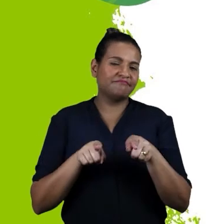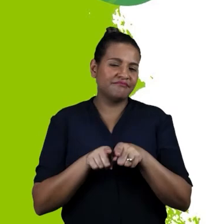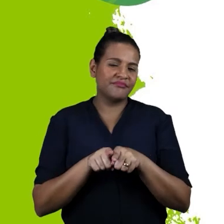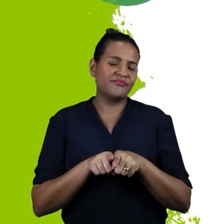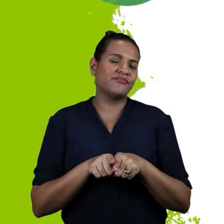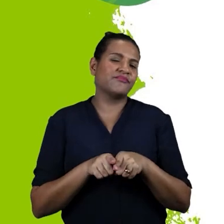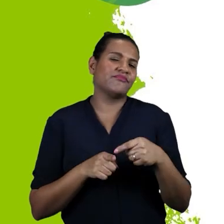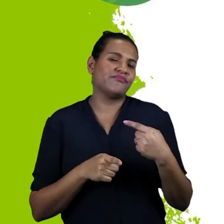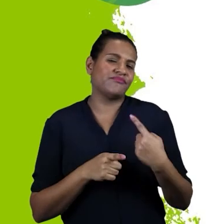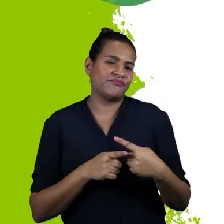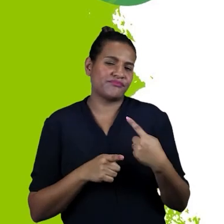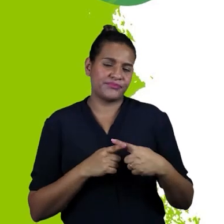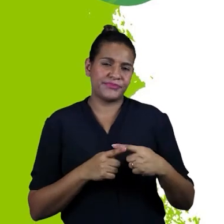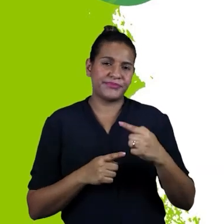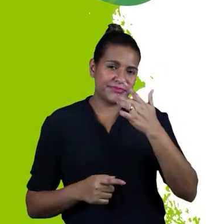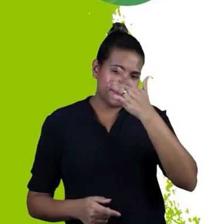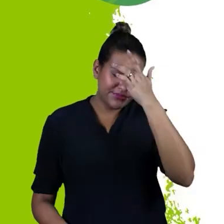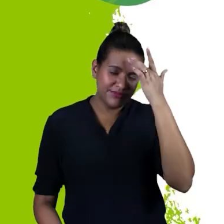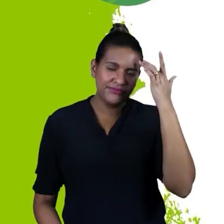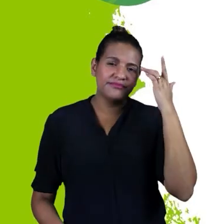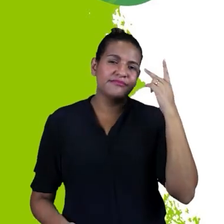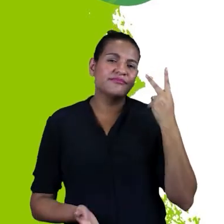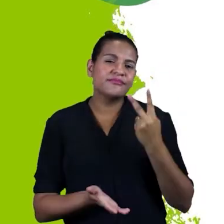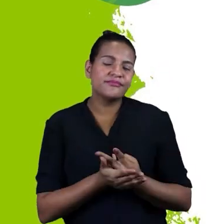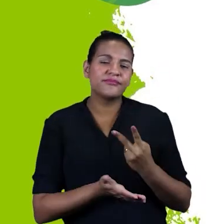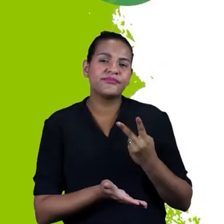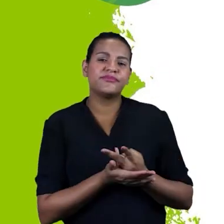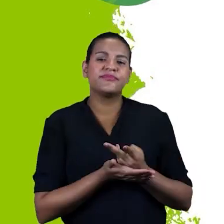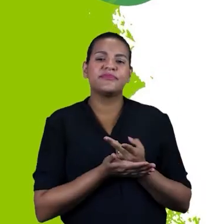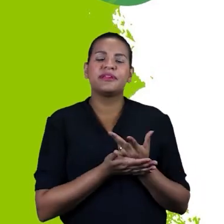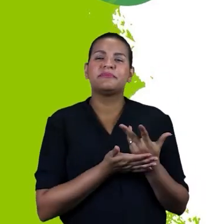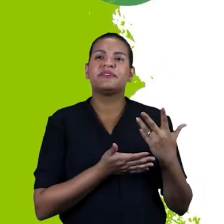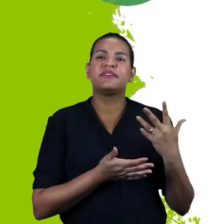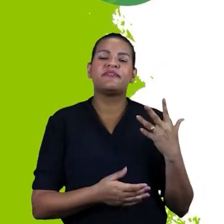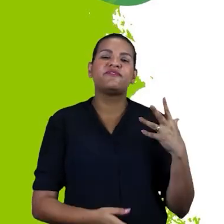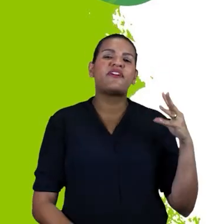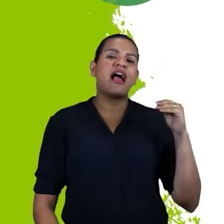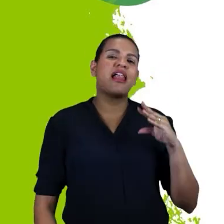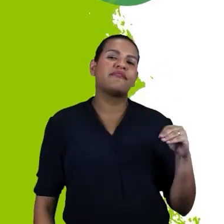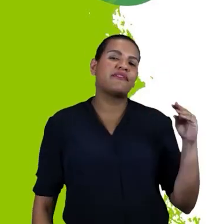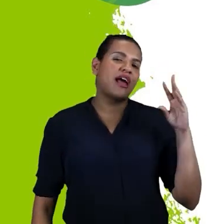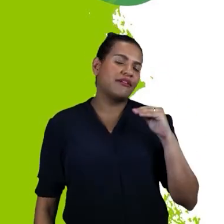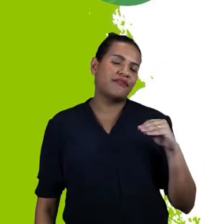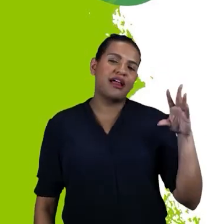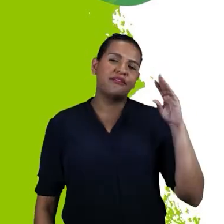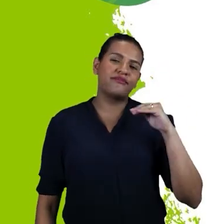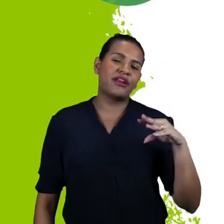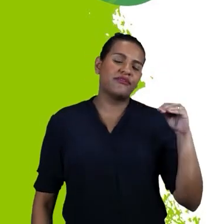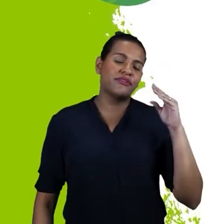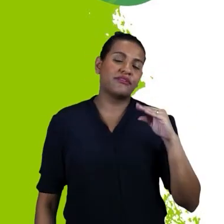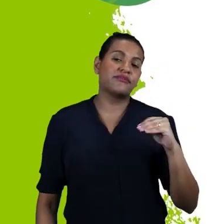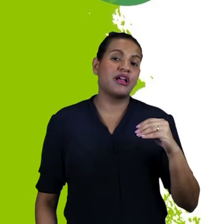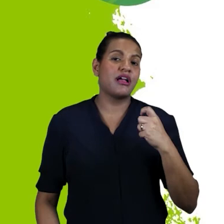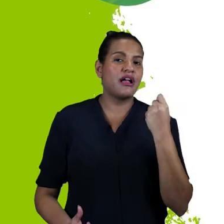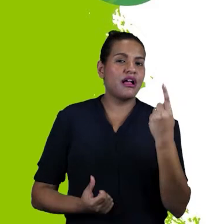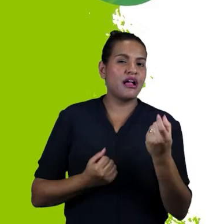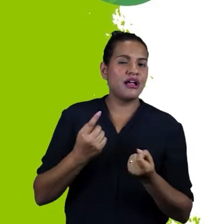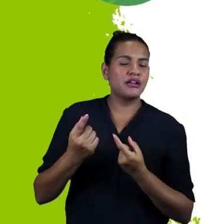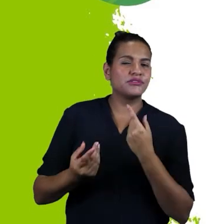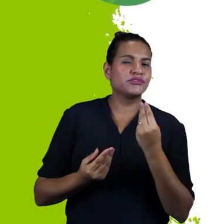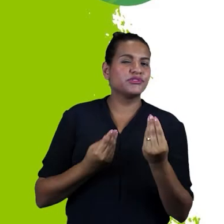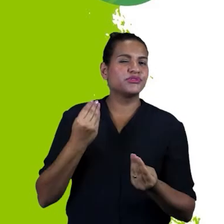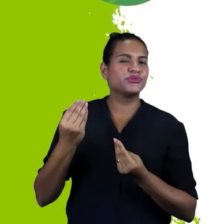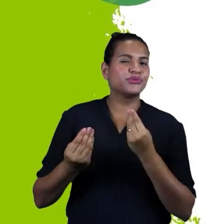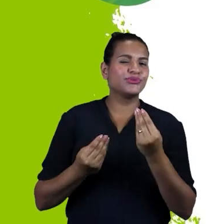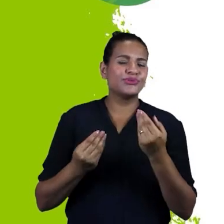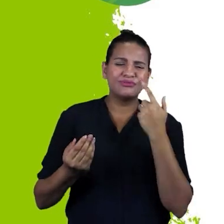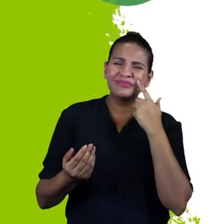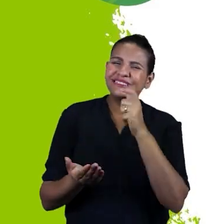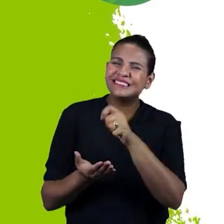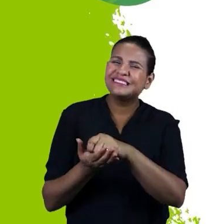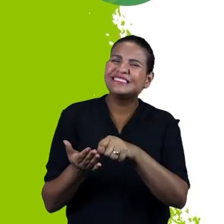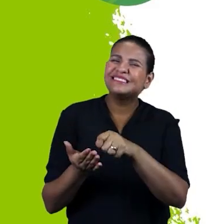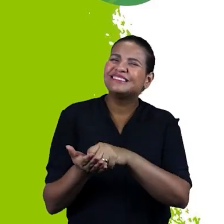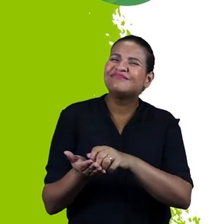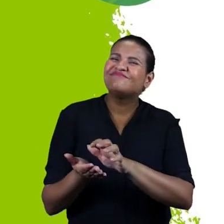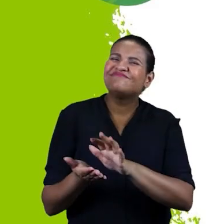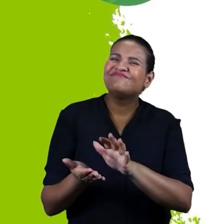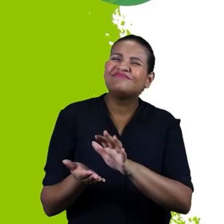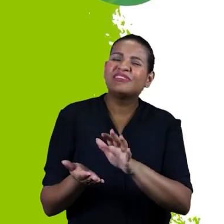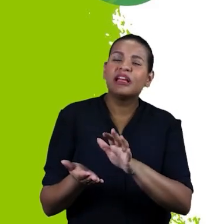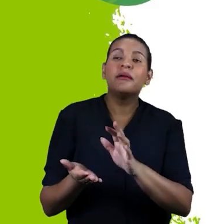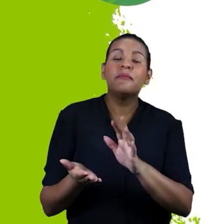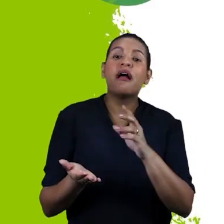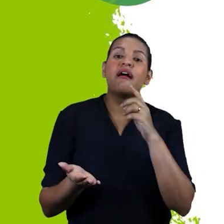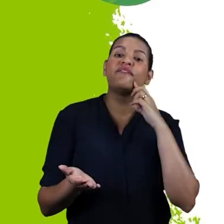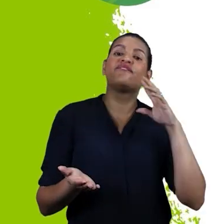pessoas em geral falam bastante, né? Então, mesmo quem tem dificuldade de escrever, às vezes tem facilidade com a fala, né? Então a